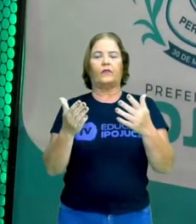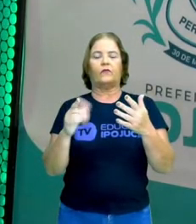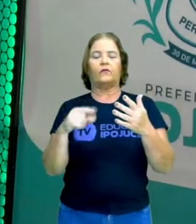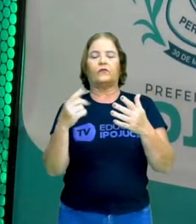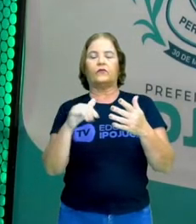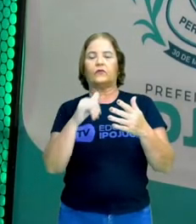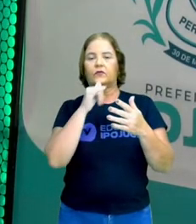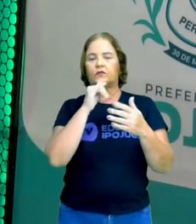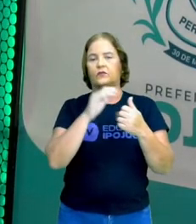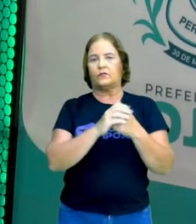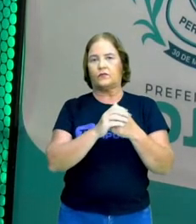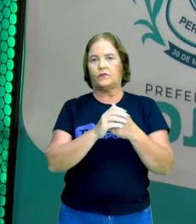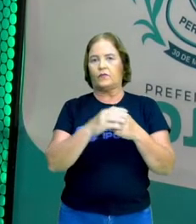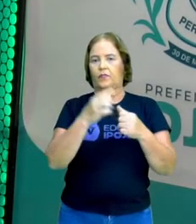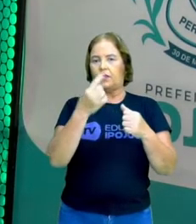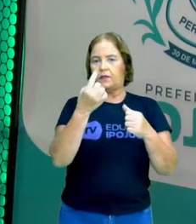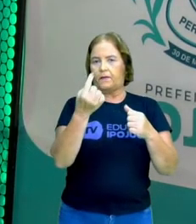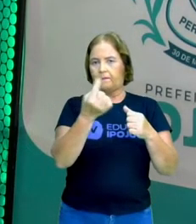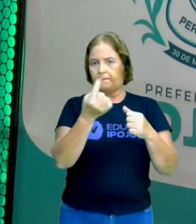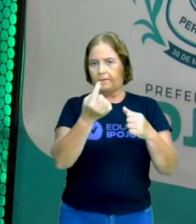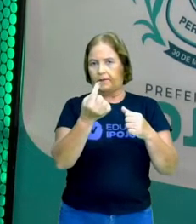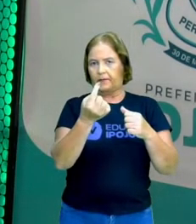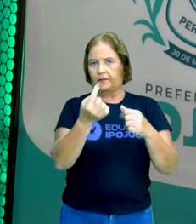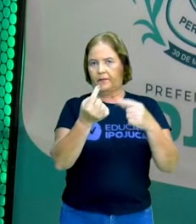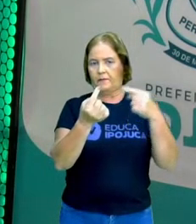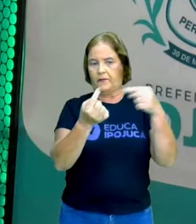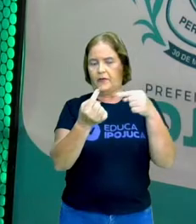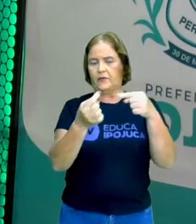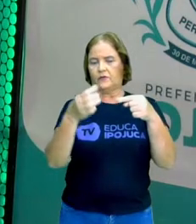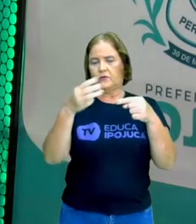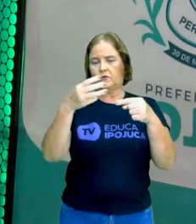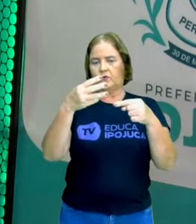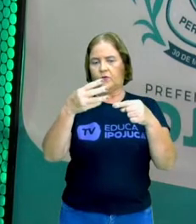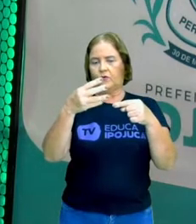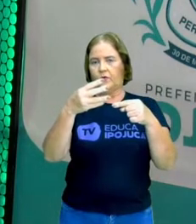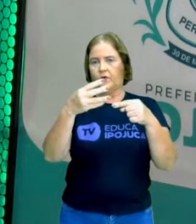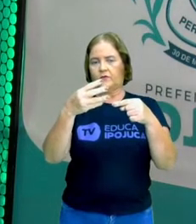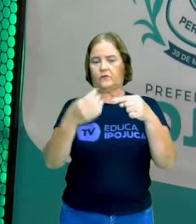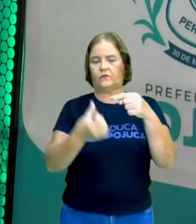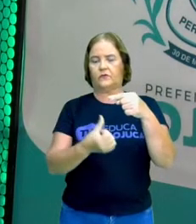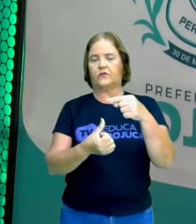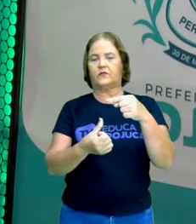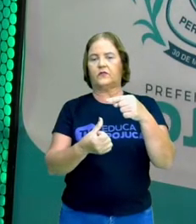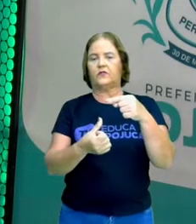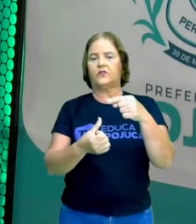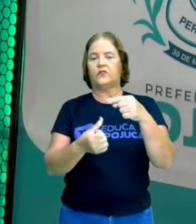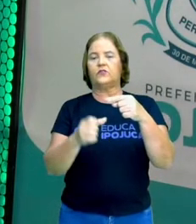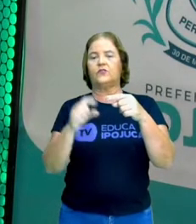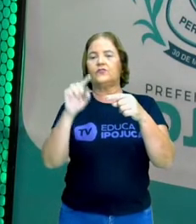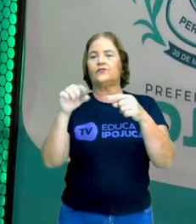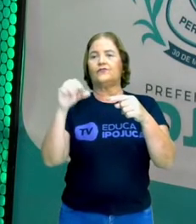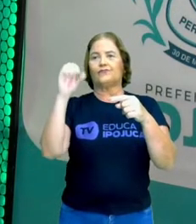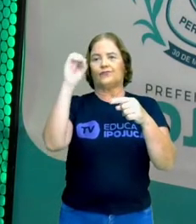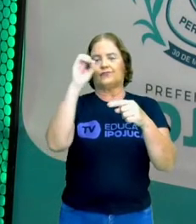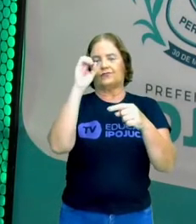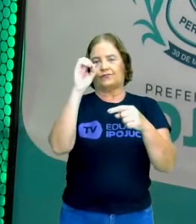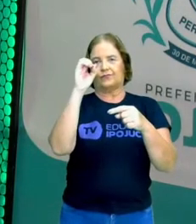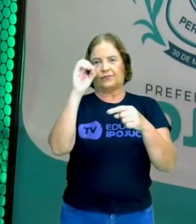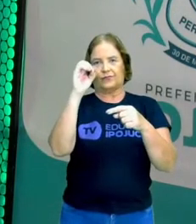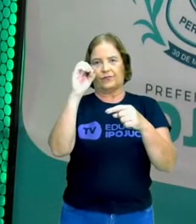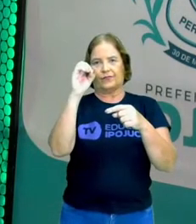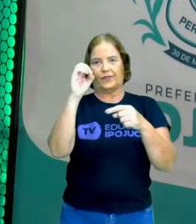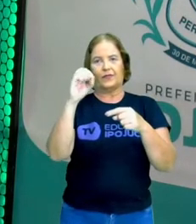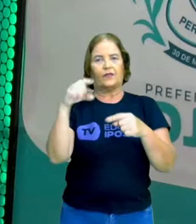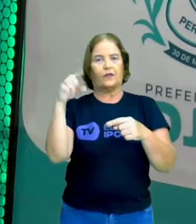Menos 4/6 elevado a o expoente zero. Relembre-se, o professor já